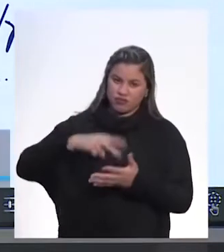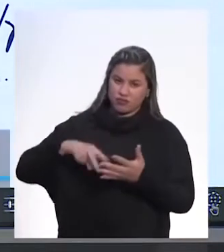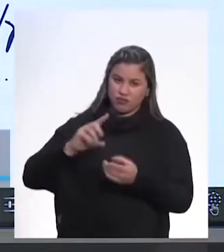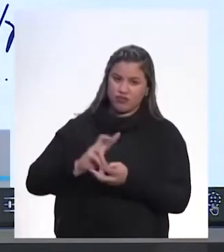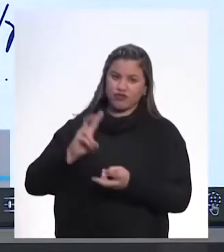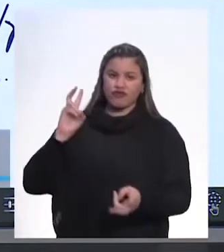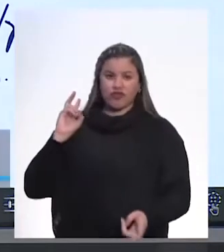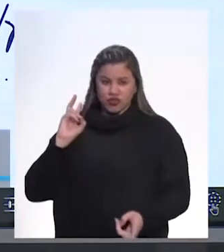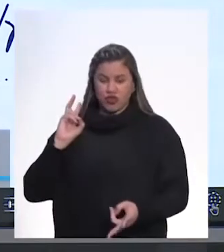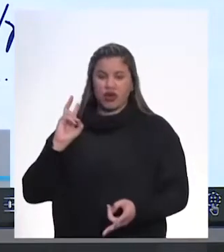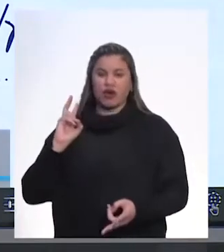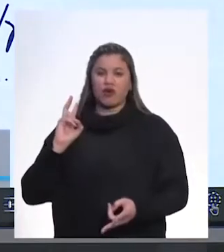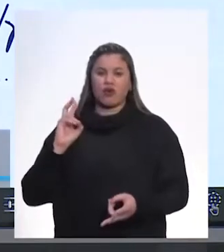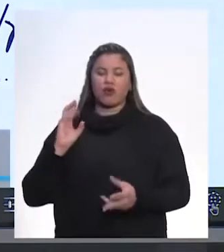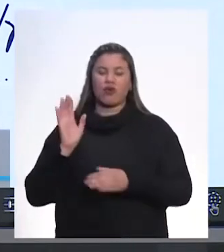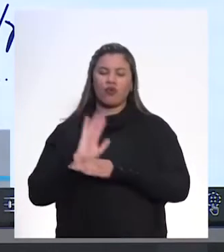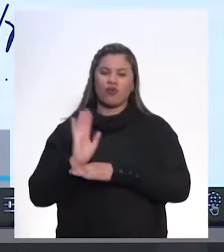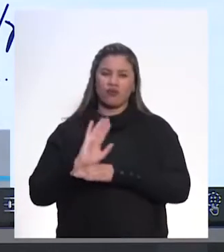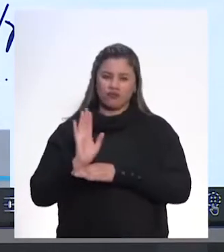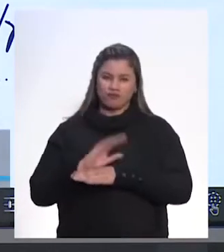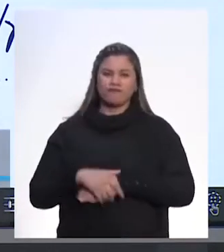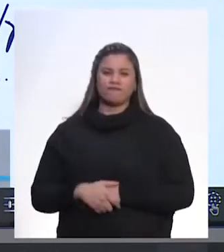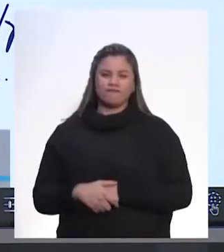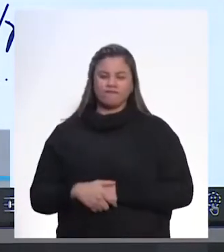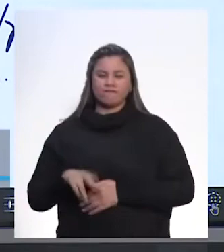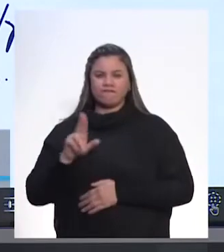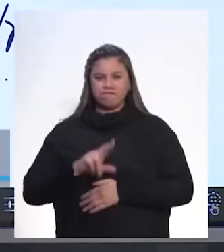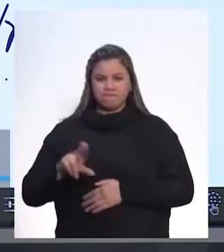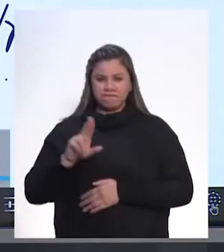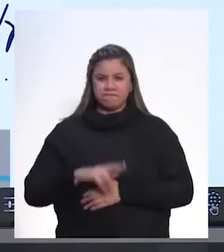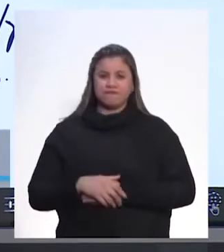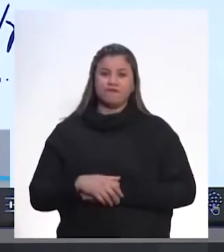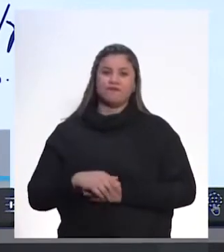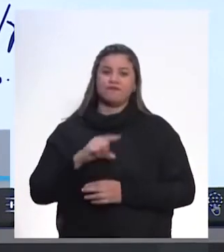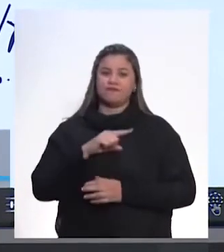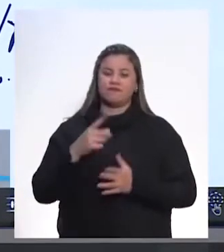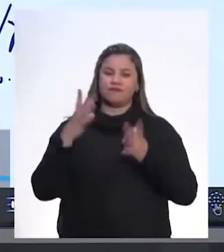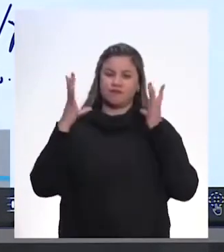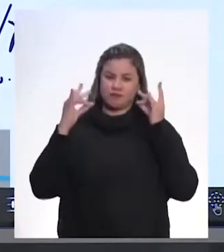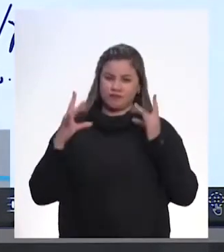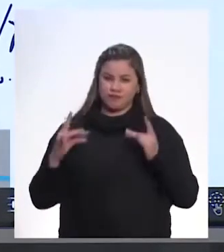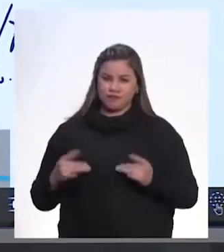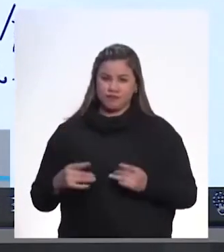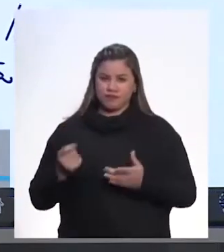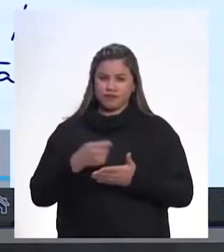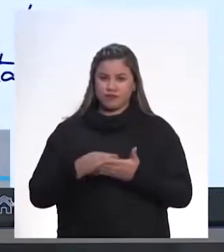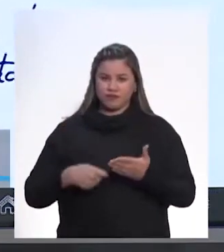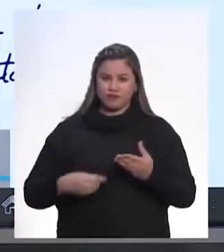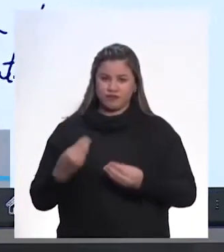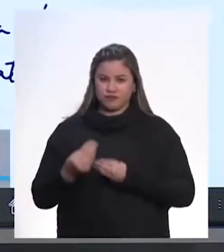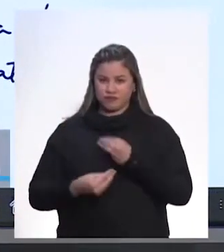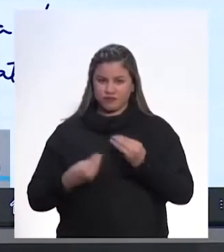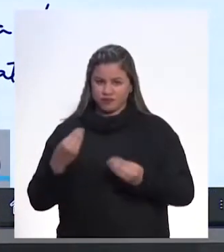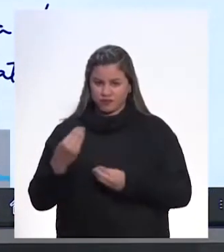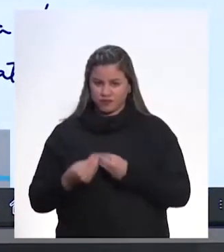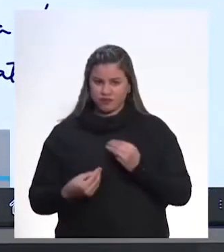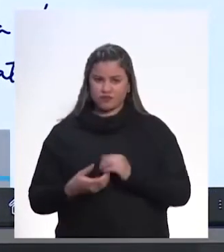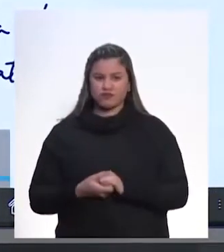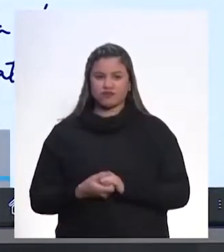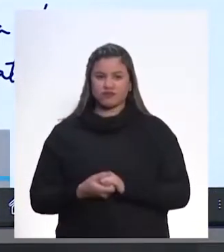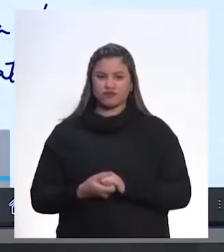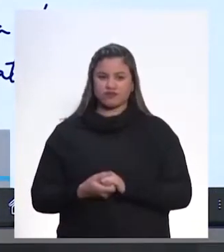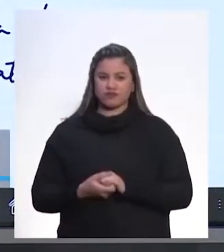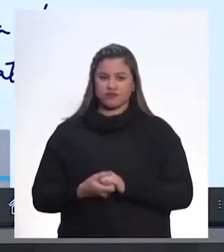virtual, né? Utilizando os filmes, tá bom? Então, vocês vão descrever como foi para vocês a experiência de deixarem de ser